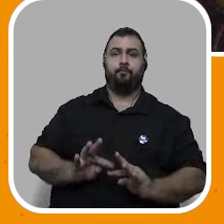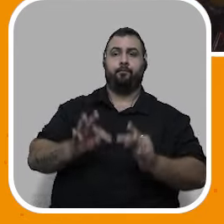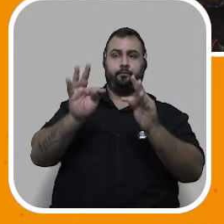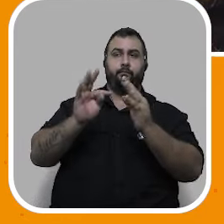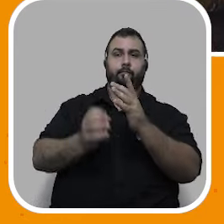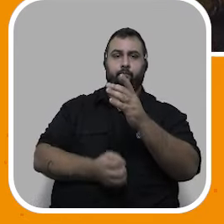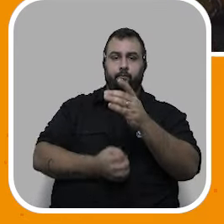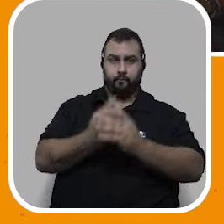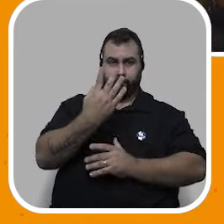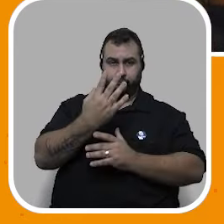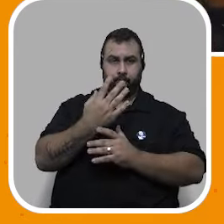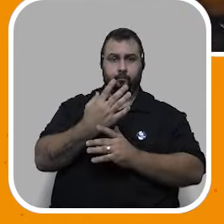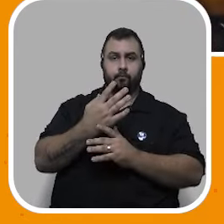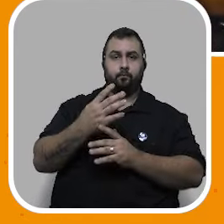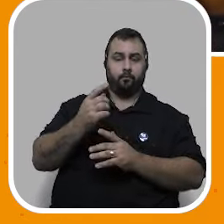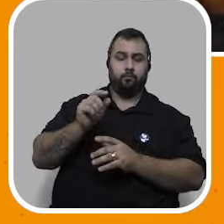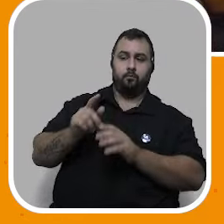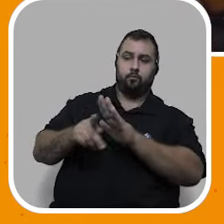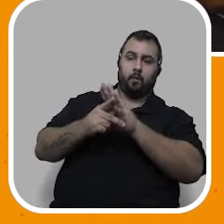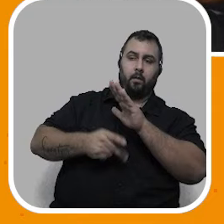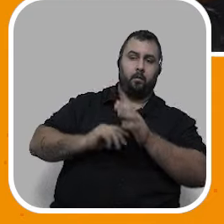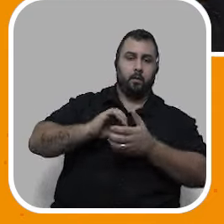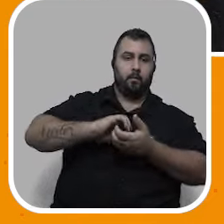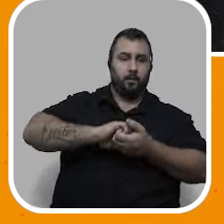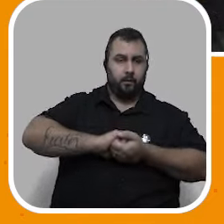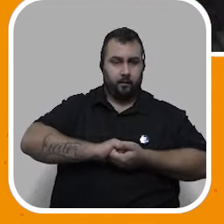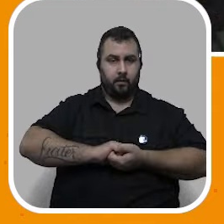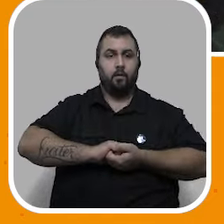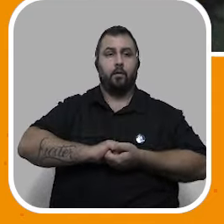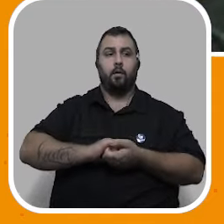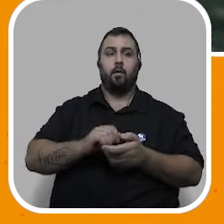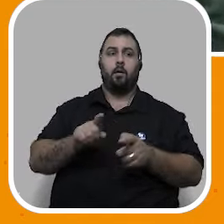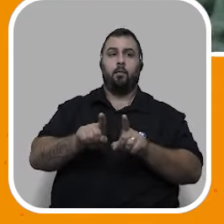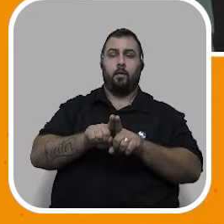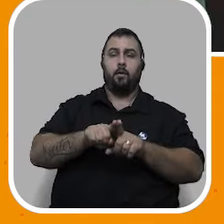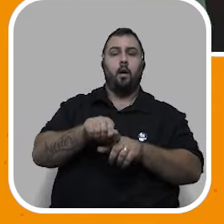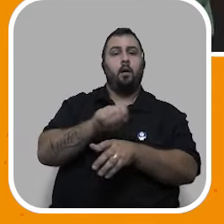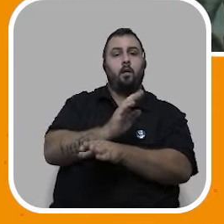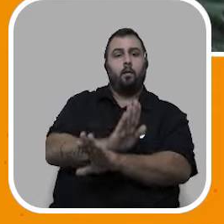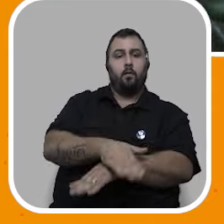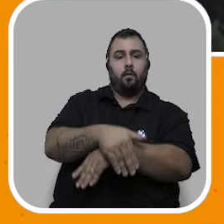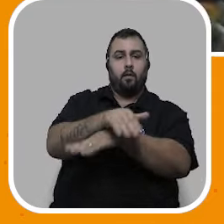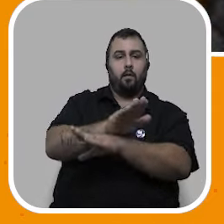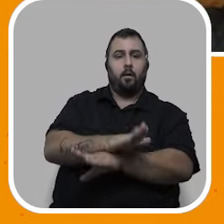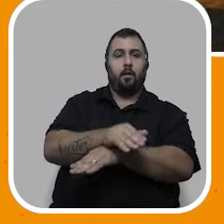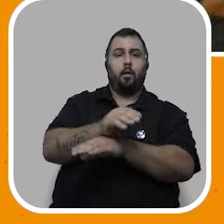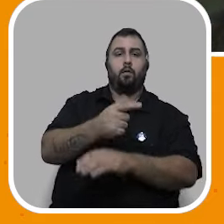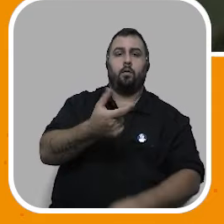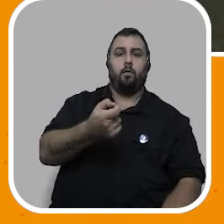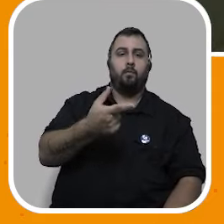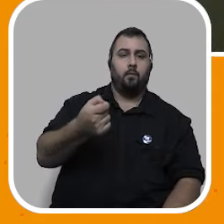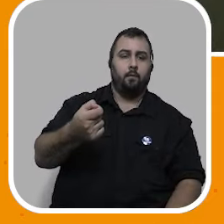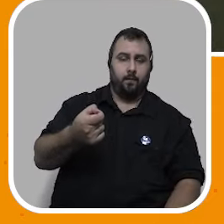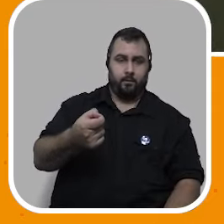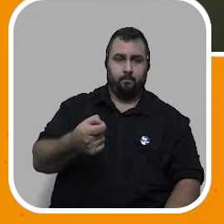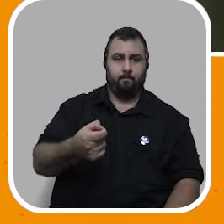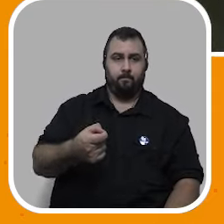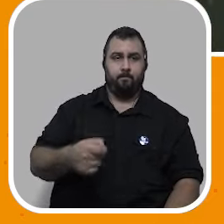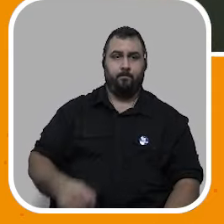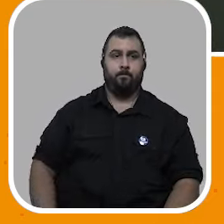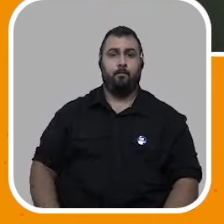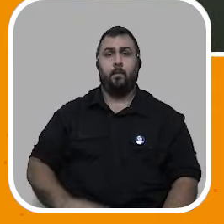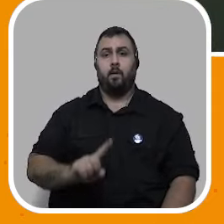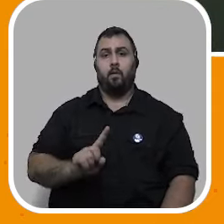criada pela Viradouro né foi na sereia em 2020 eh era algo